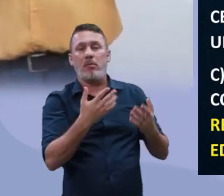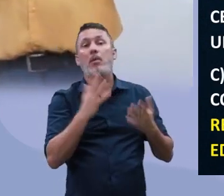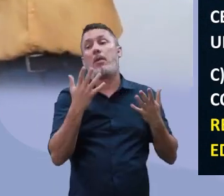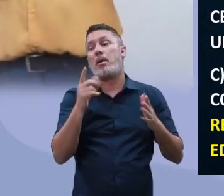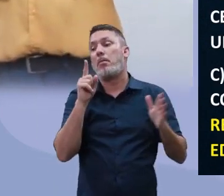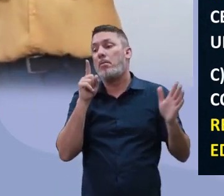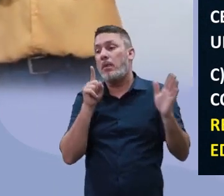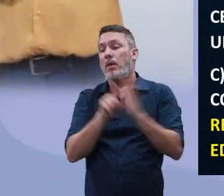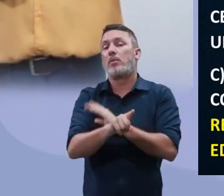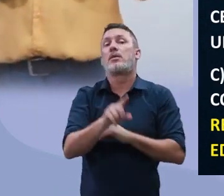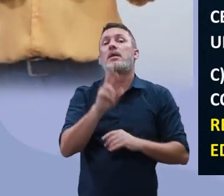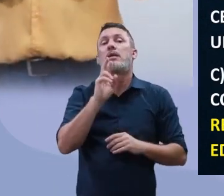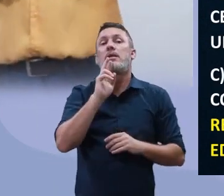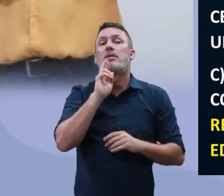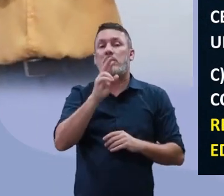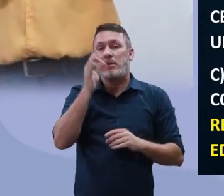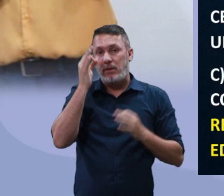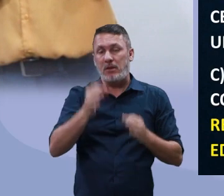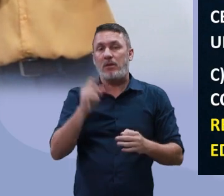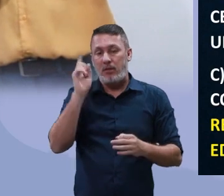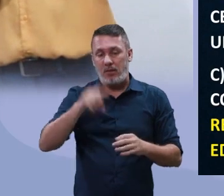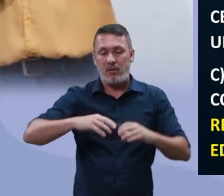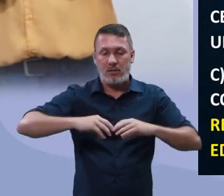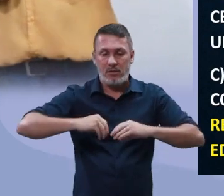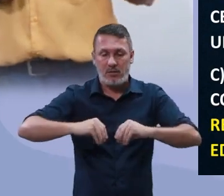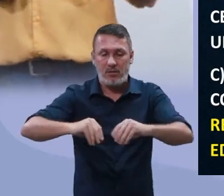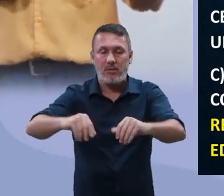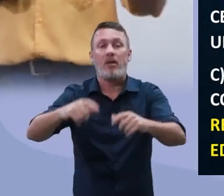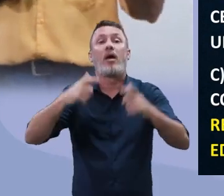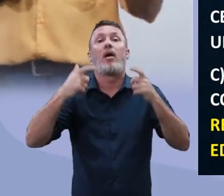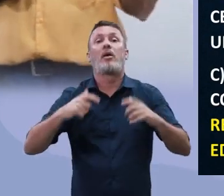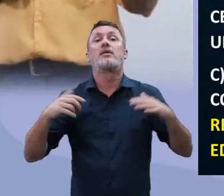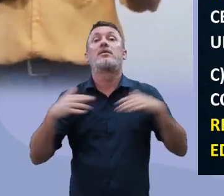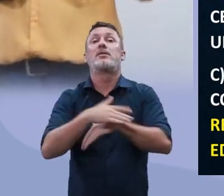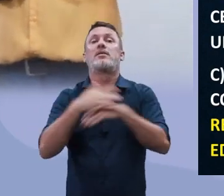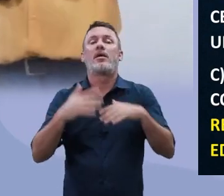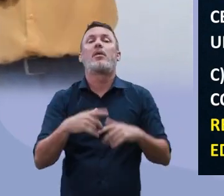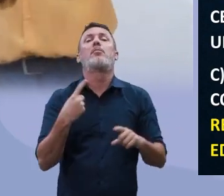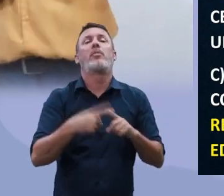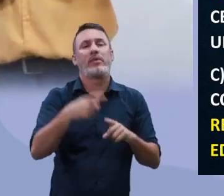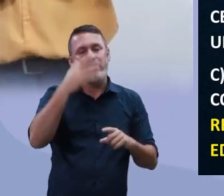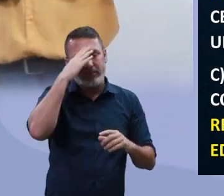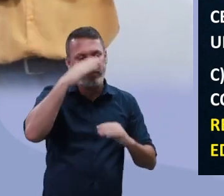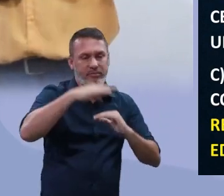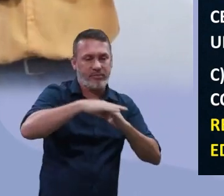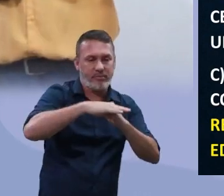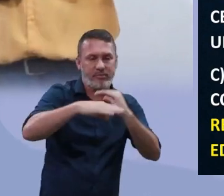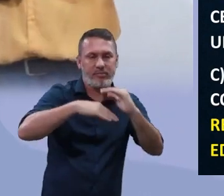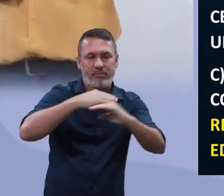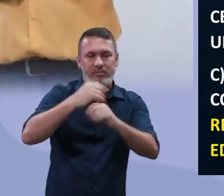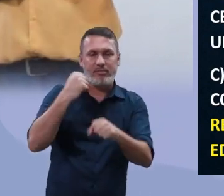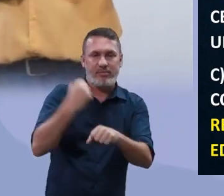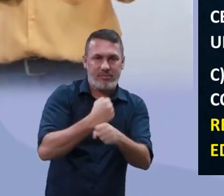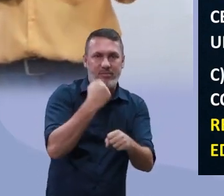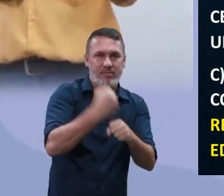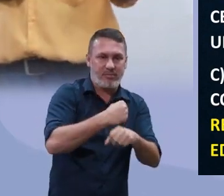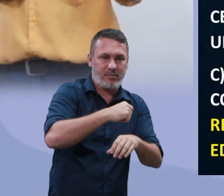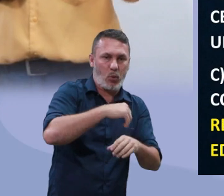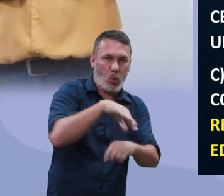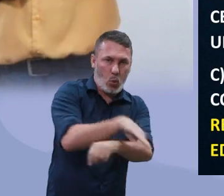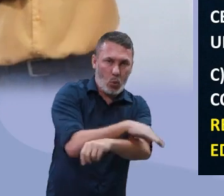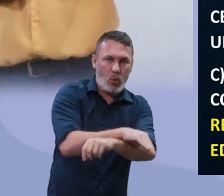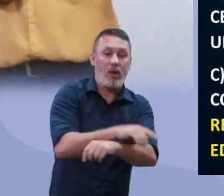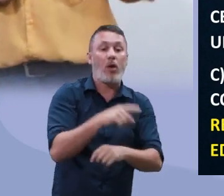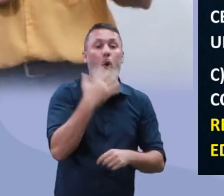aí o nosso gabarito, ó, o processo de impermeabilização do solo nas áreas centrais, ou seja, a pavimentação asfáltica com a sua coloração